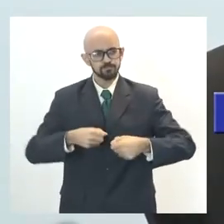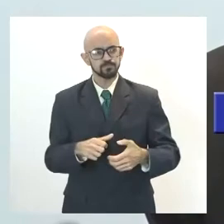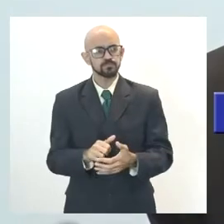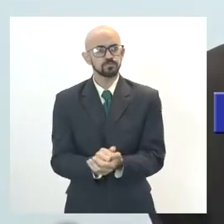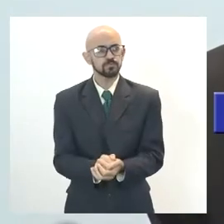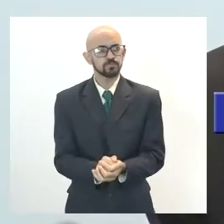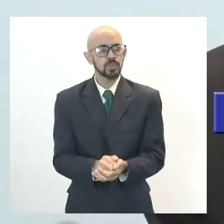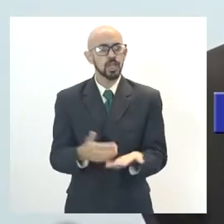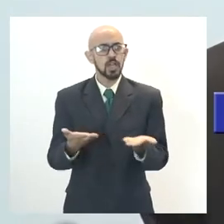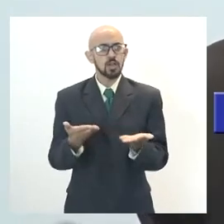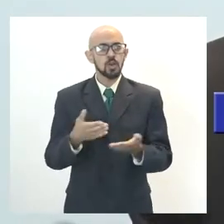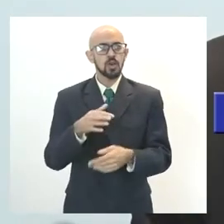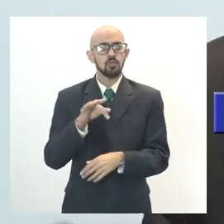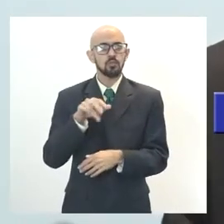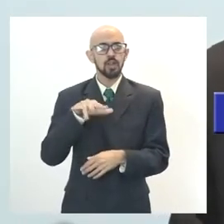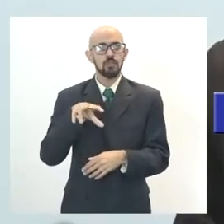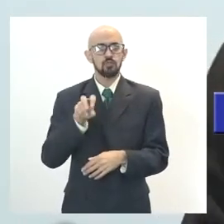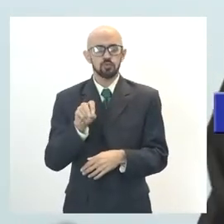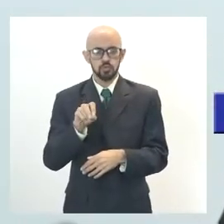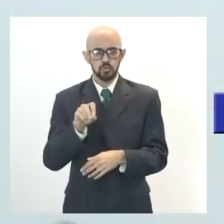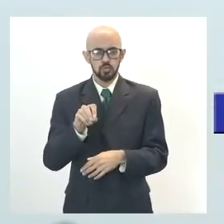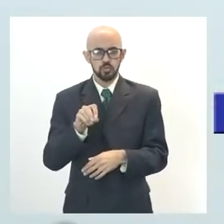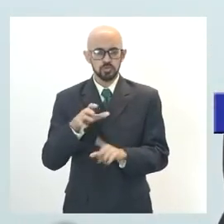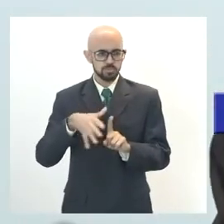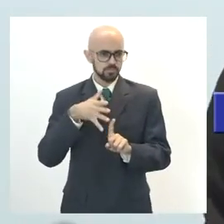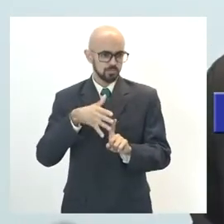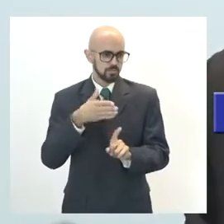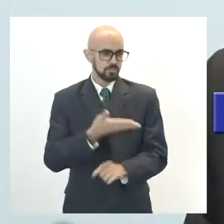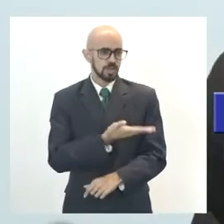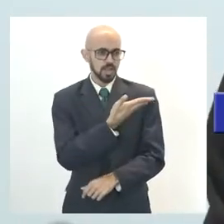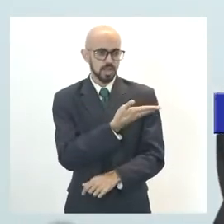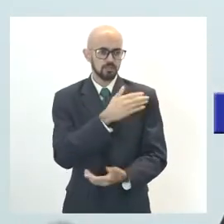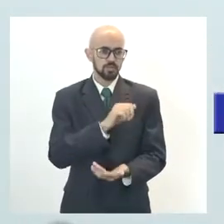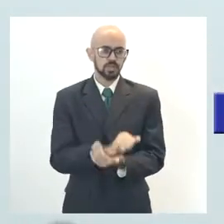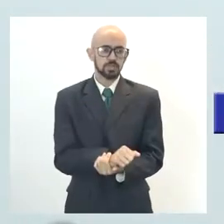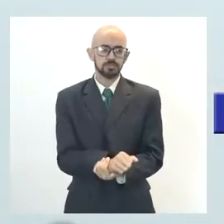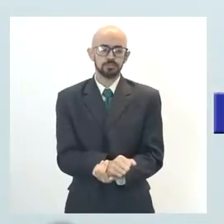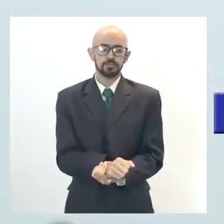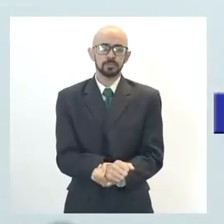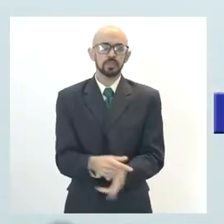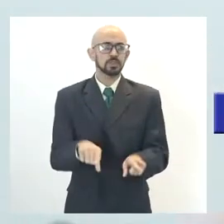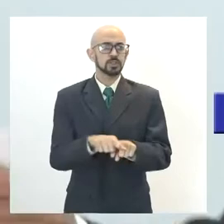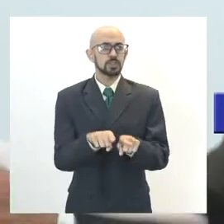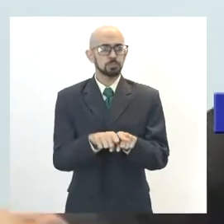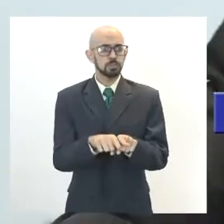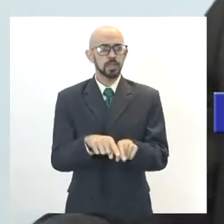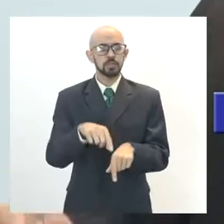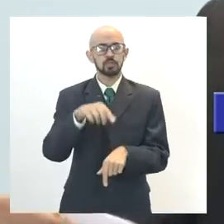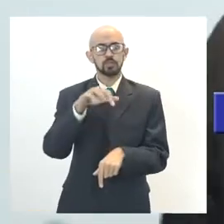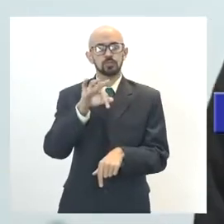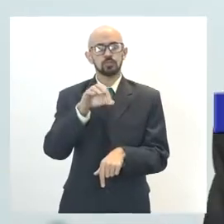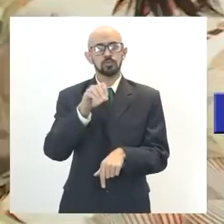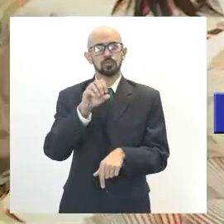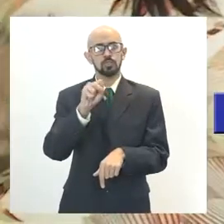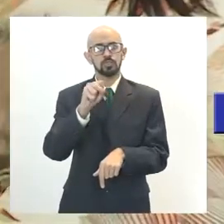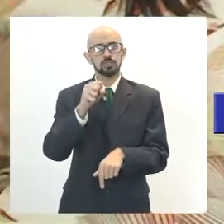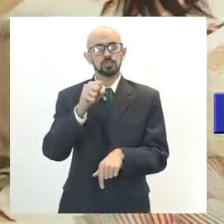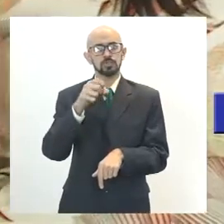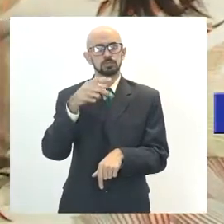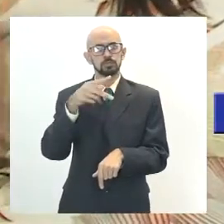a palavra para o Flávio swett Nunes aqui também membro do Forte versus obrigado